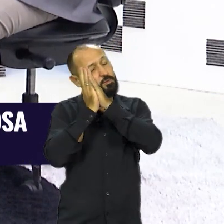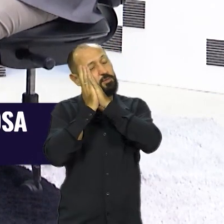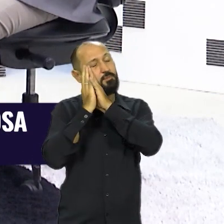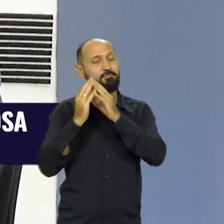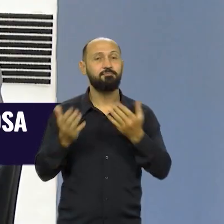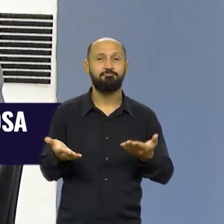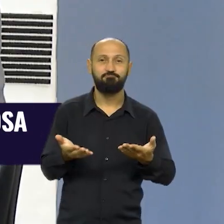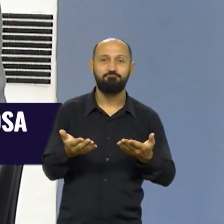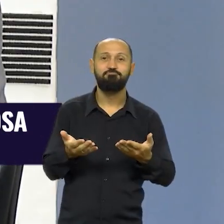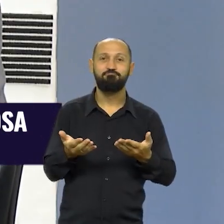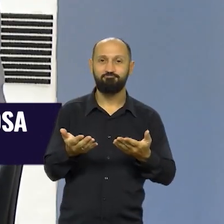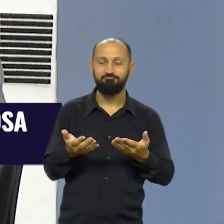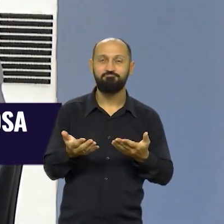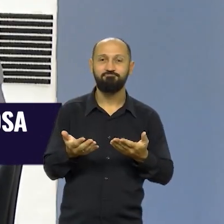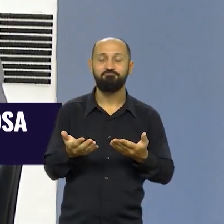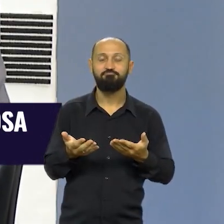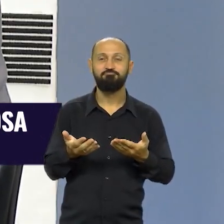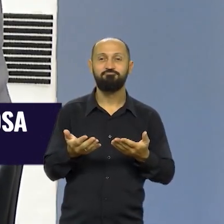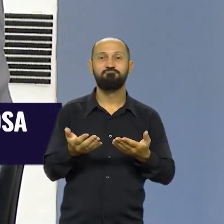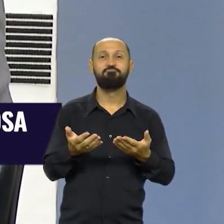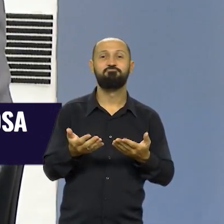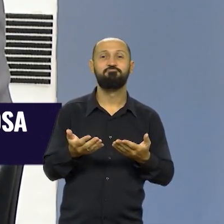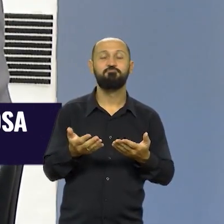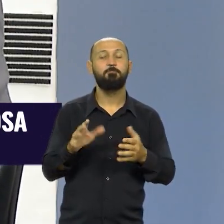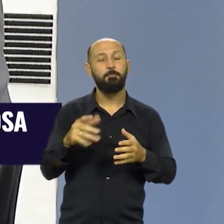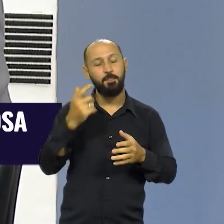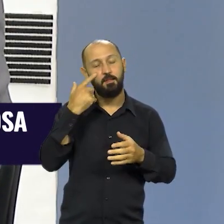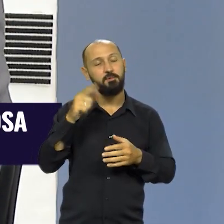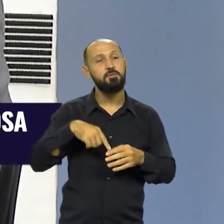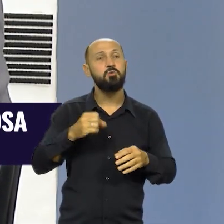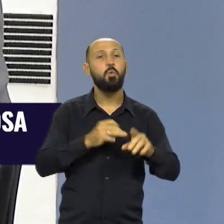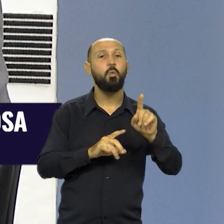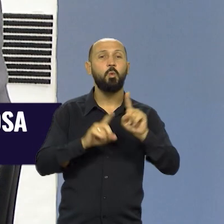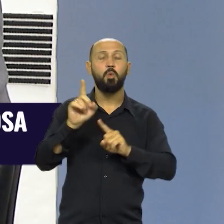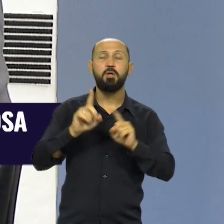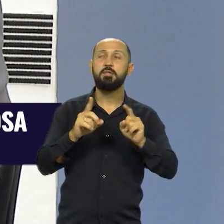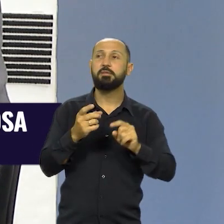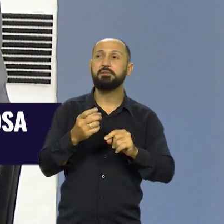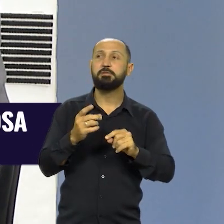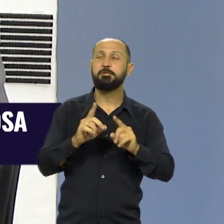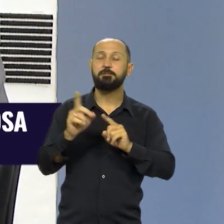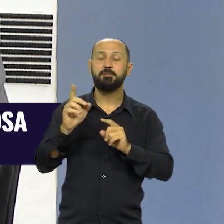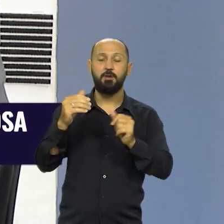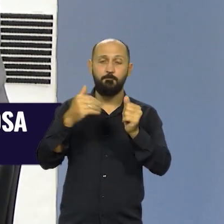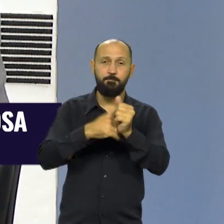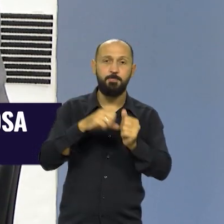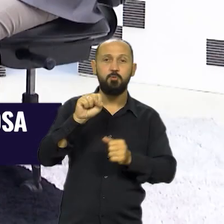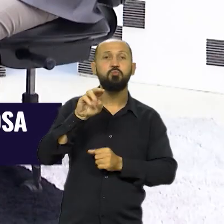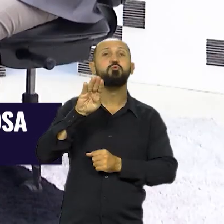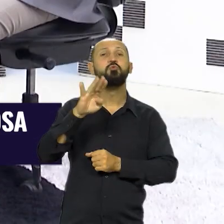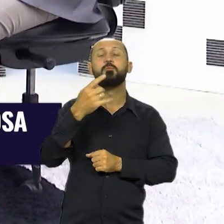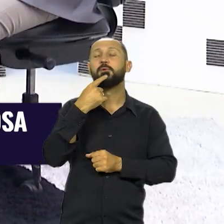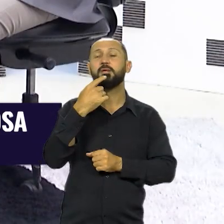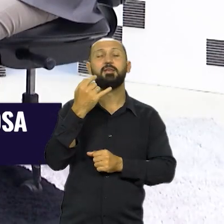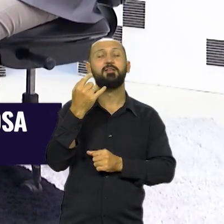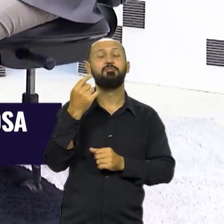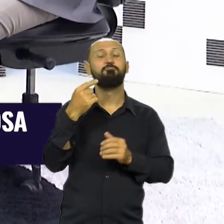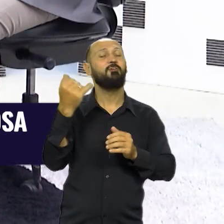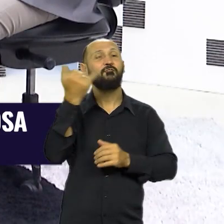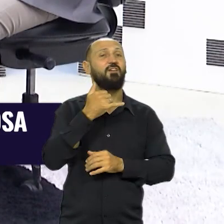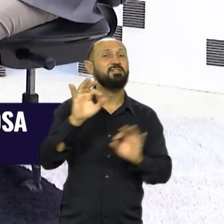eles dormissem. Né? Então, essa subnotificação que eu